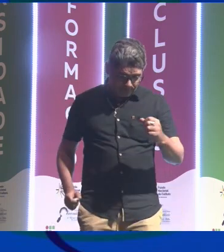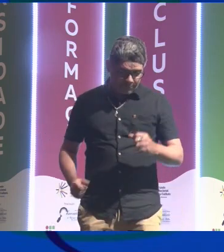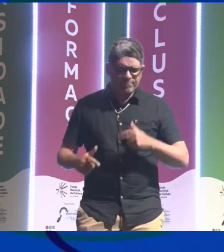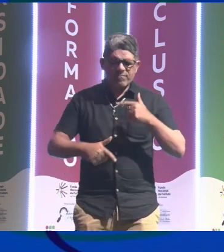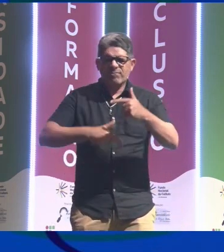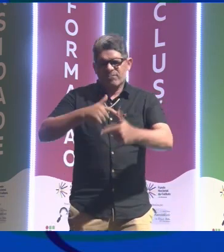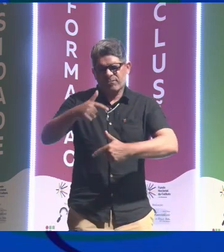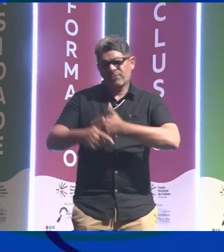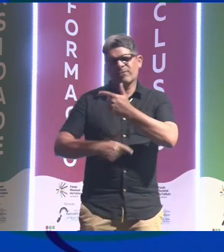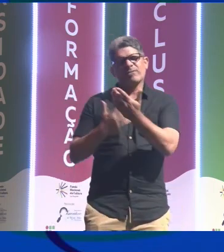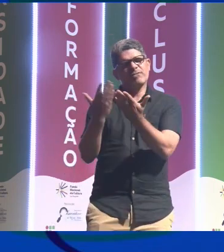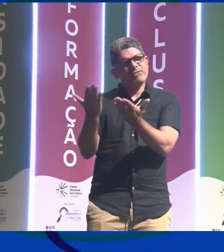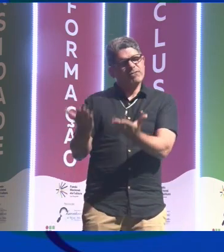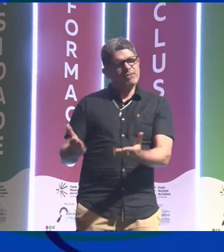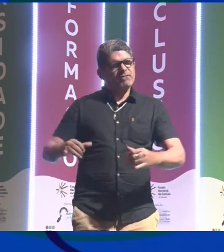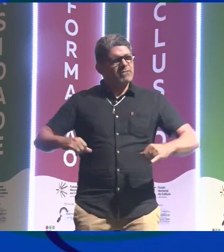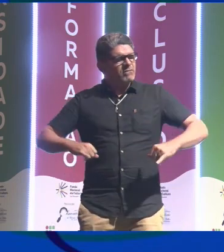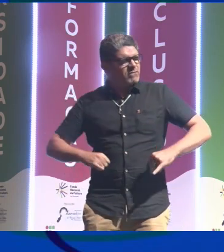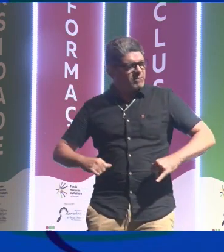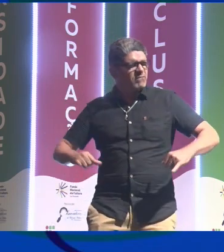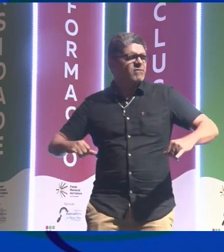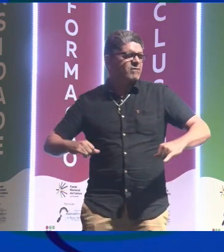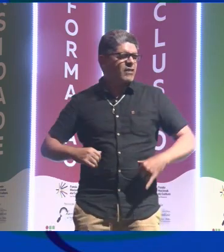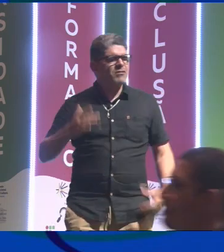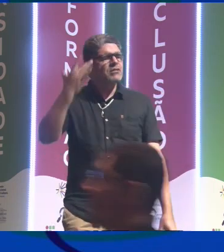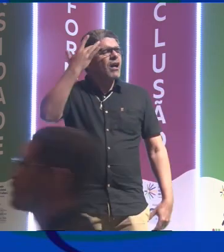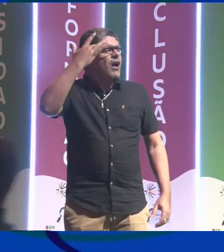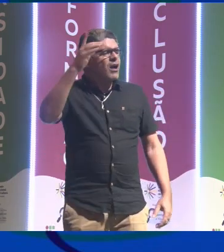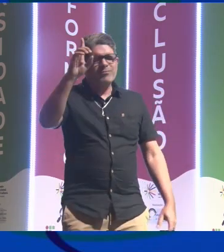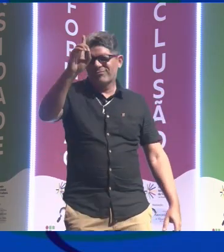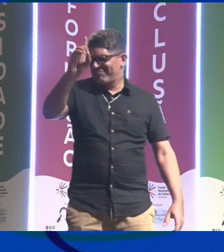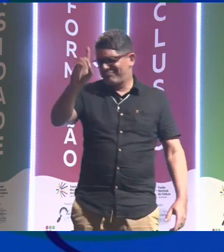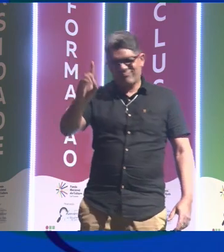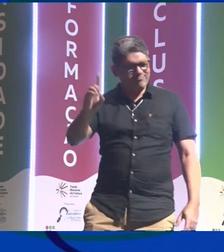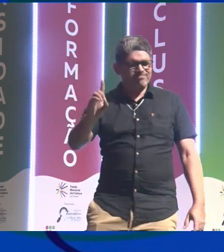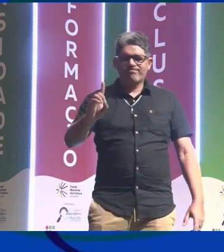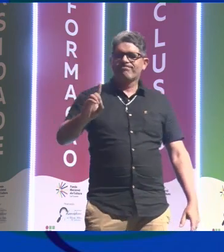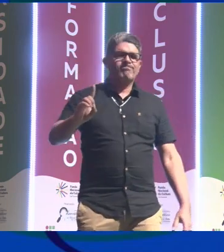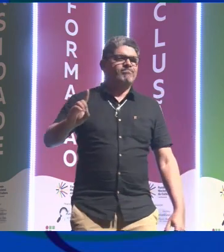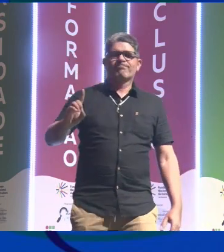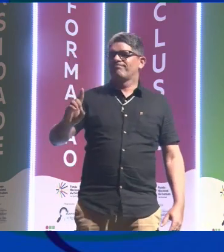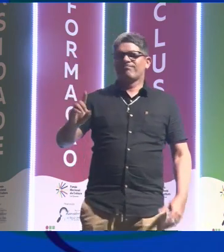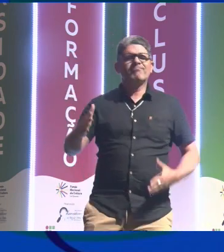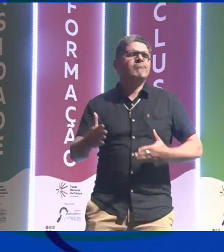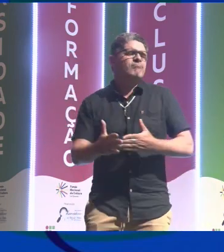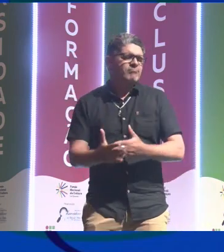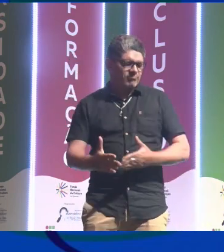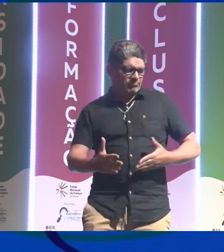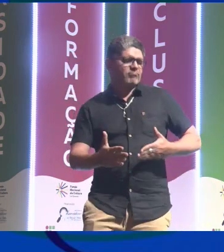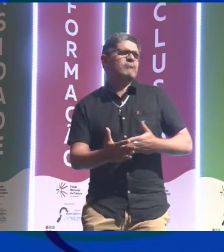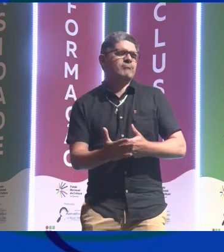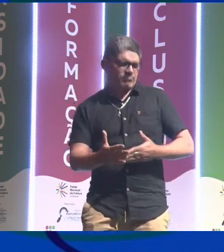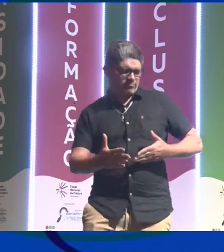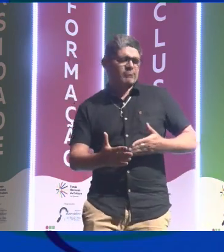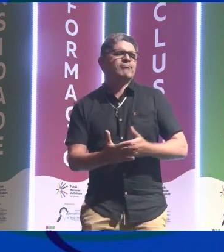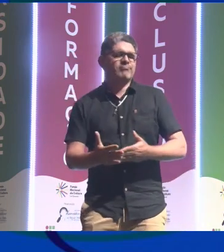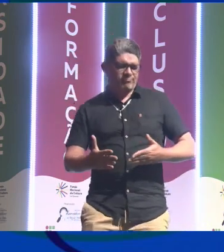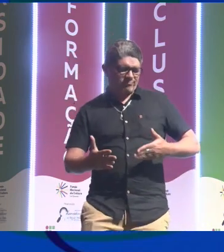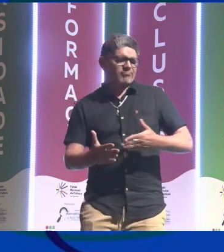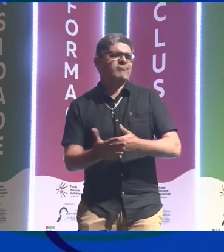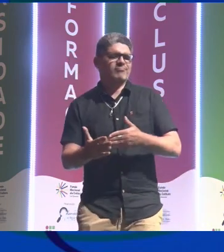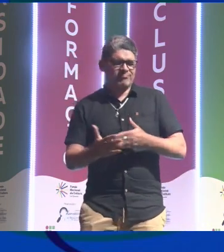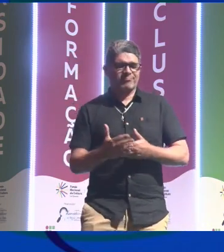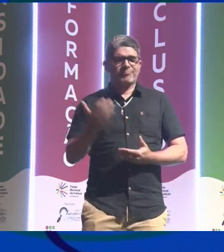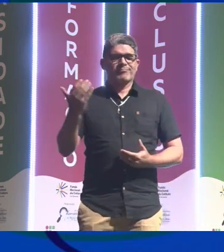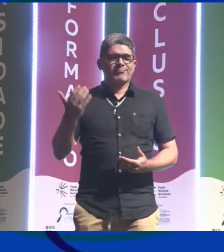O trabalhador, coitado, não sabe do seu direito. Não tem saída nem jeito, só por ser